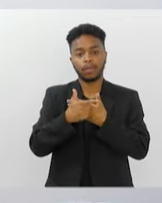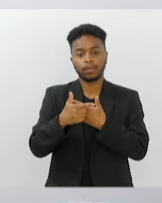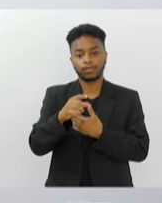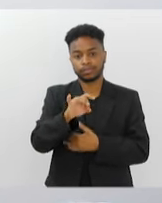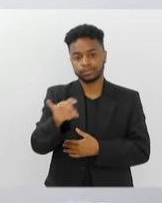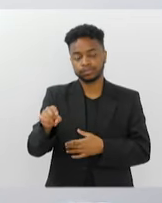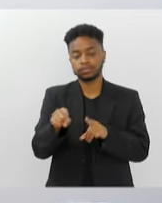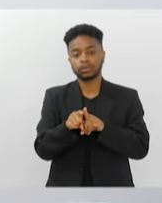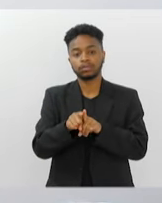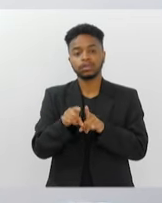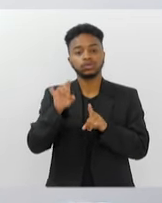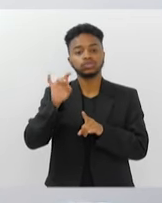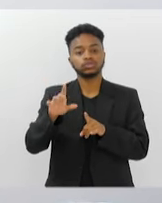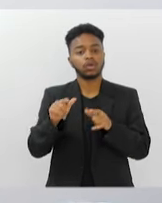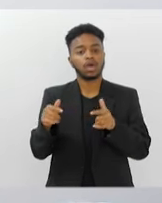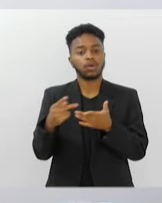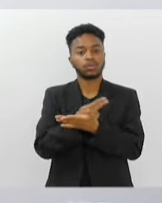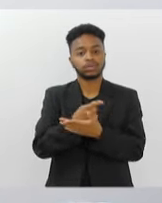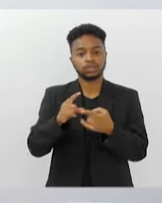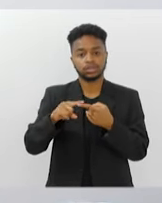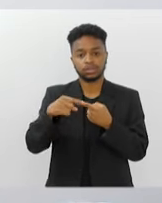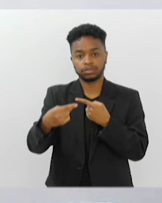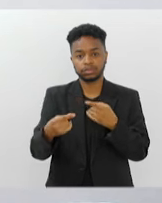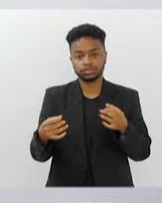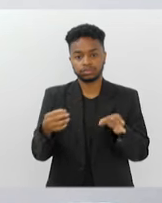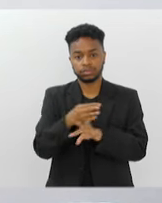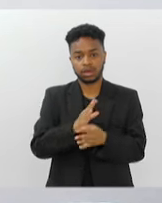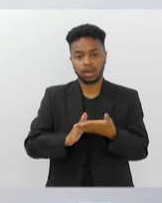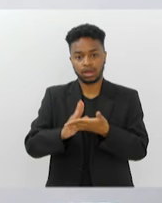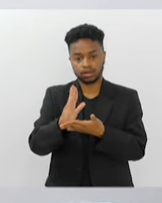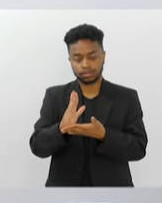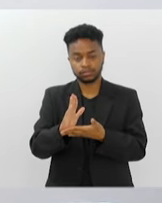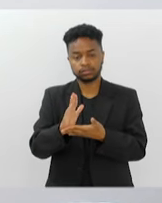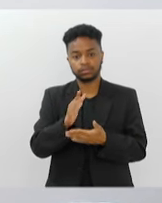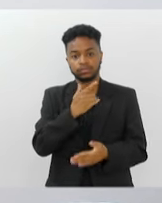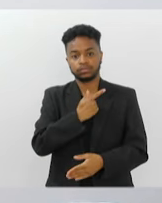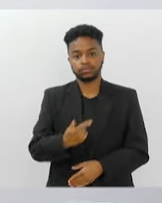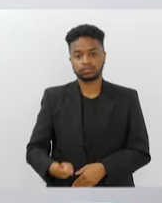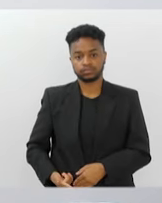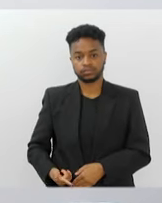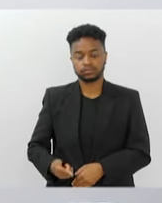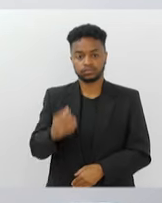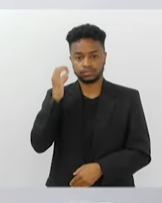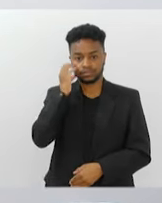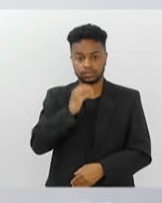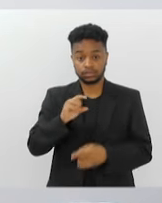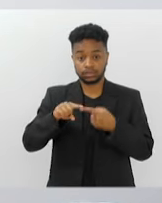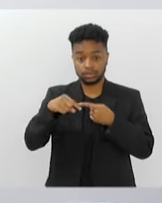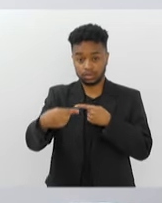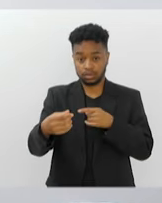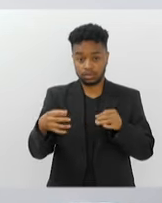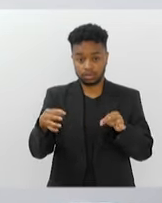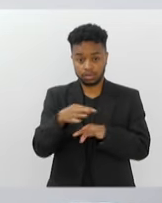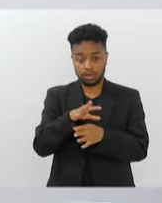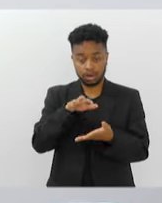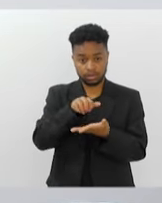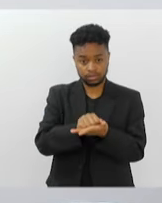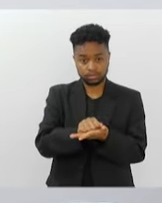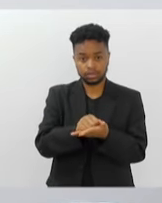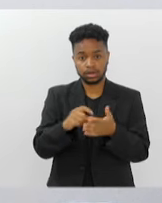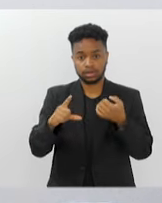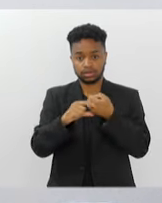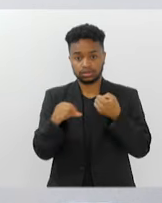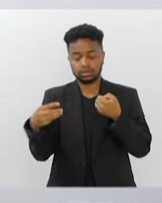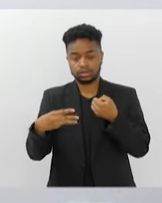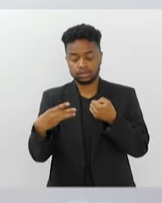trabalho somente poderá ser executado após após a aprovação do excelentíssimo Governador do Estado após homologação Artigo terceiro após homologação